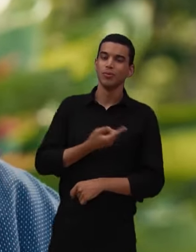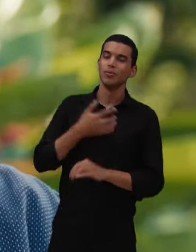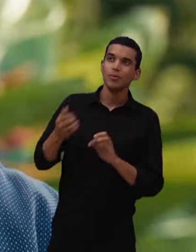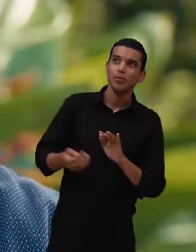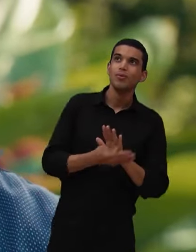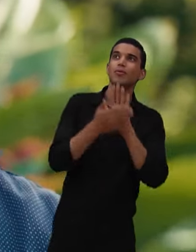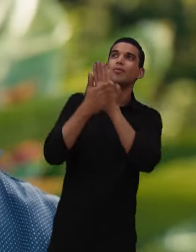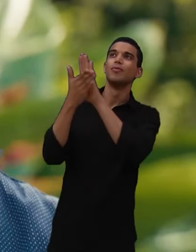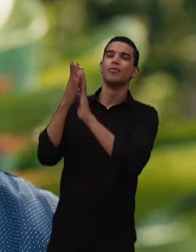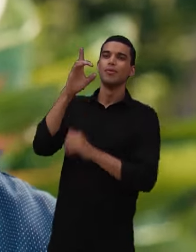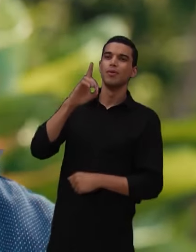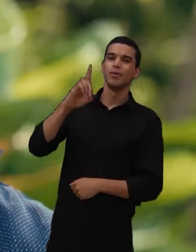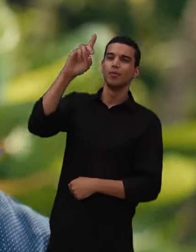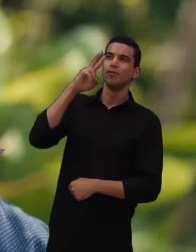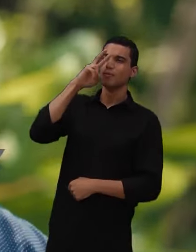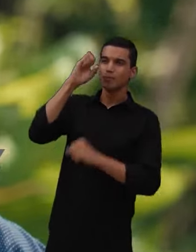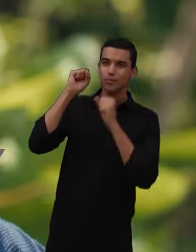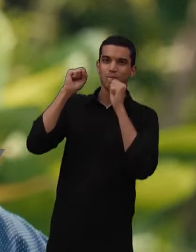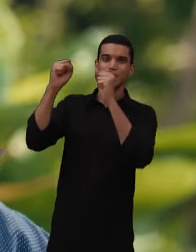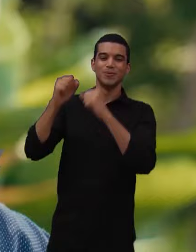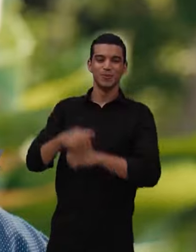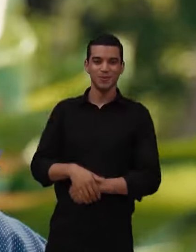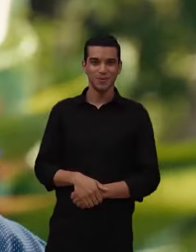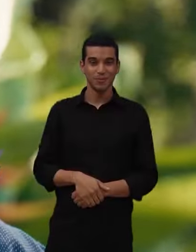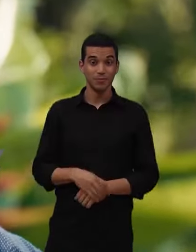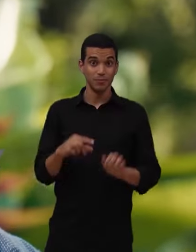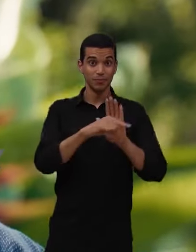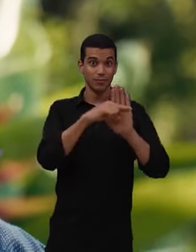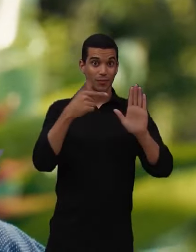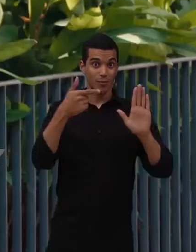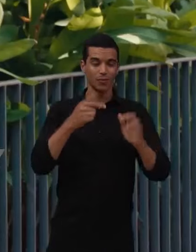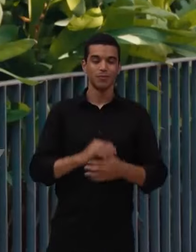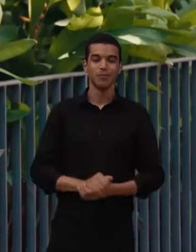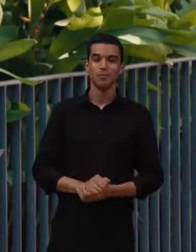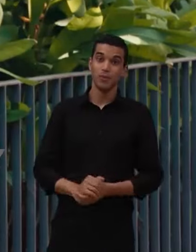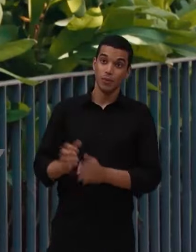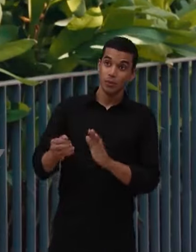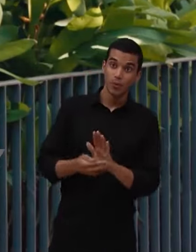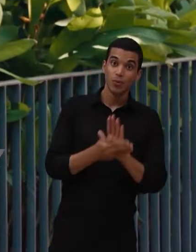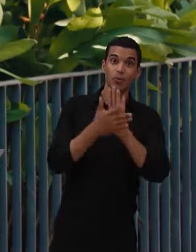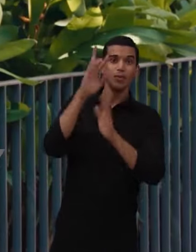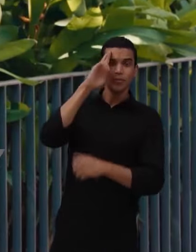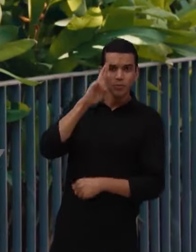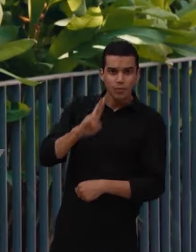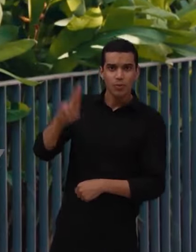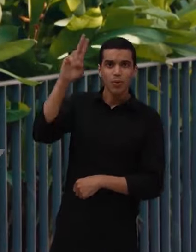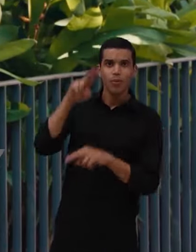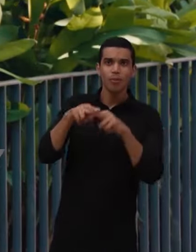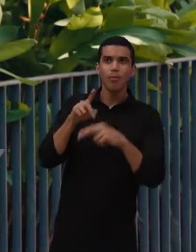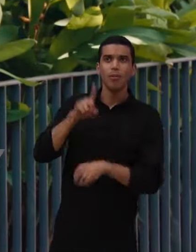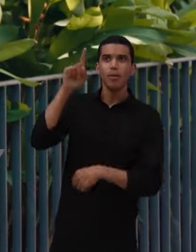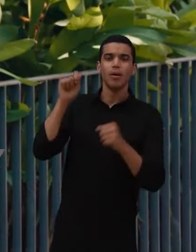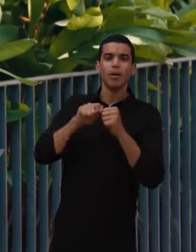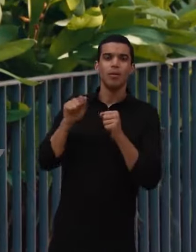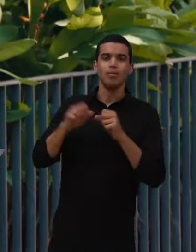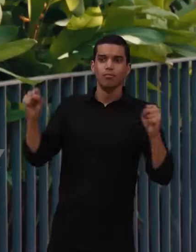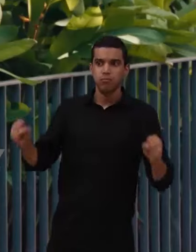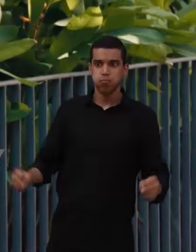no firmamento do seu poder. O verso de número 2, louvai-o pelos seus